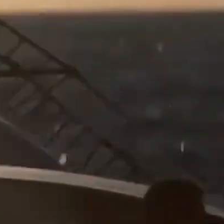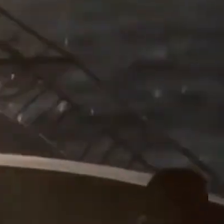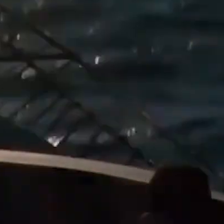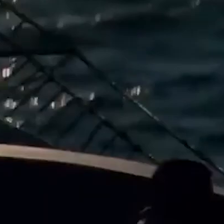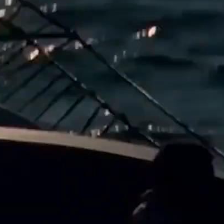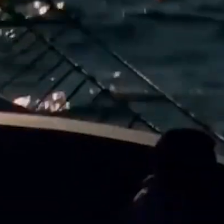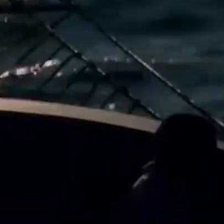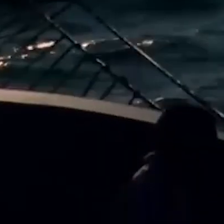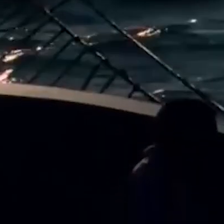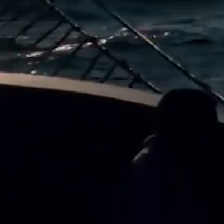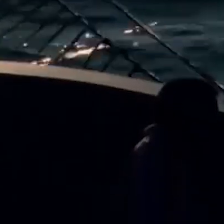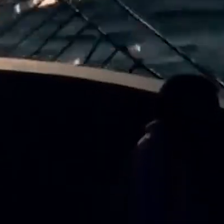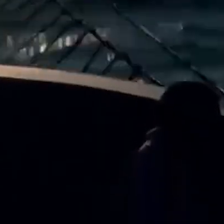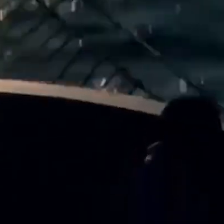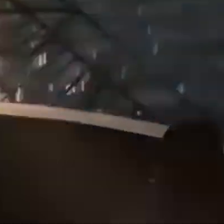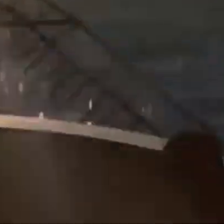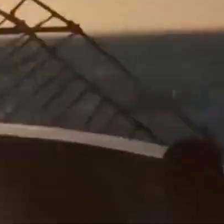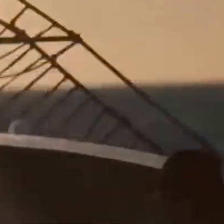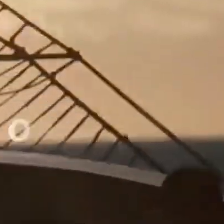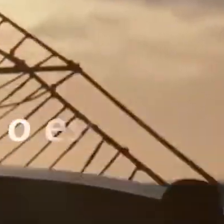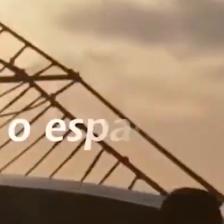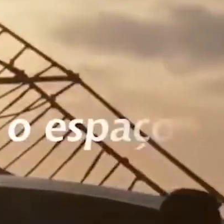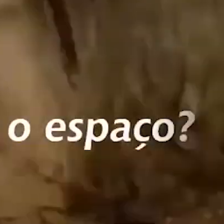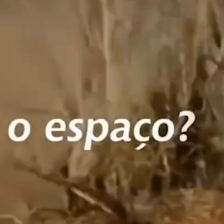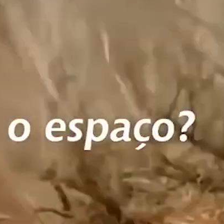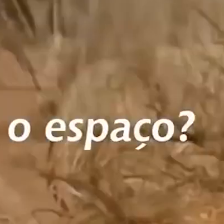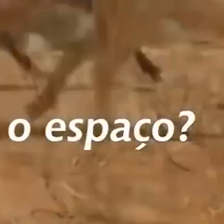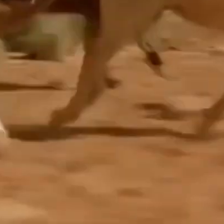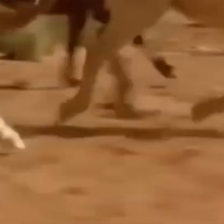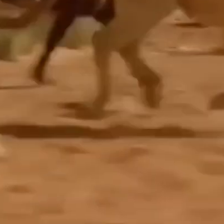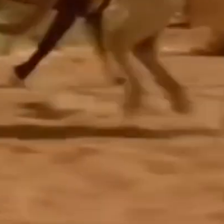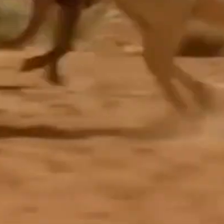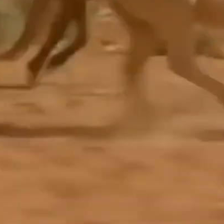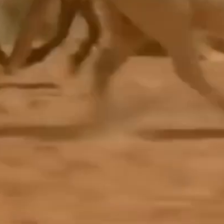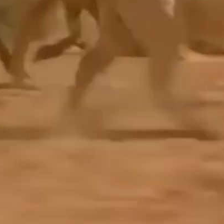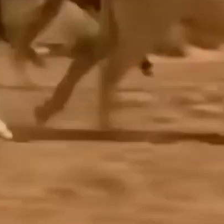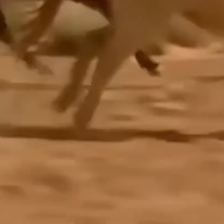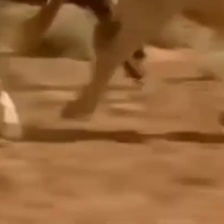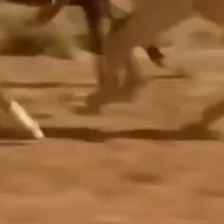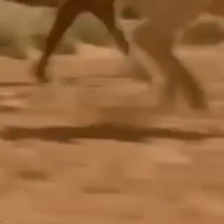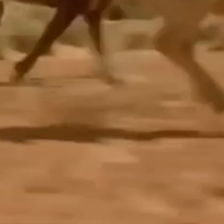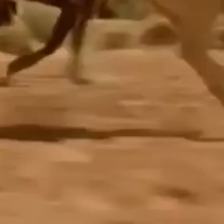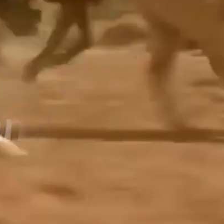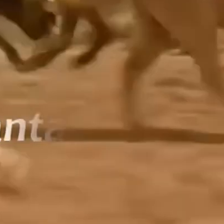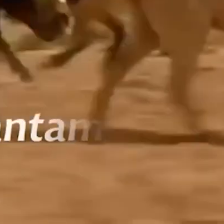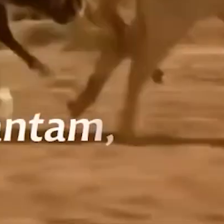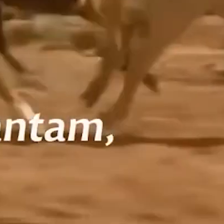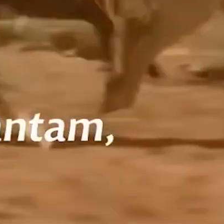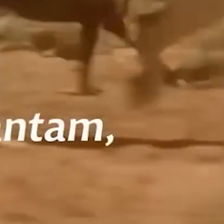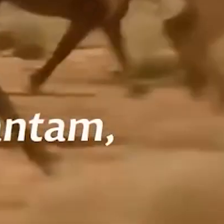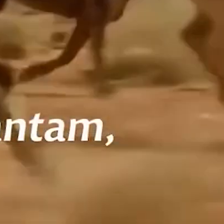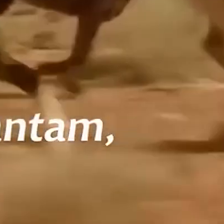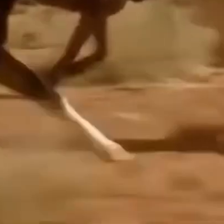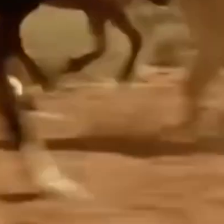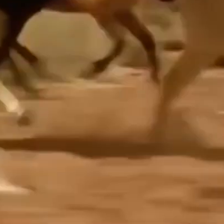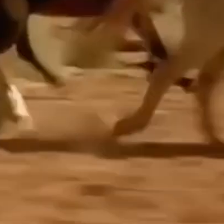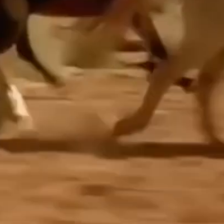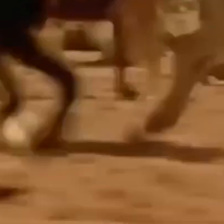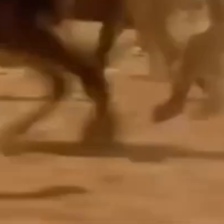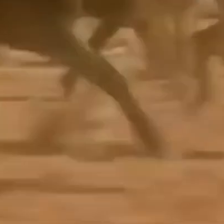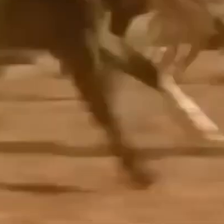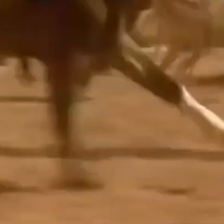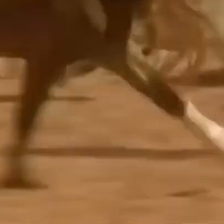quem sabe o rumo, se é tão grande o espaço. Neste Saara, os corcéis o pó levantam,